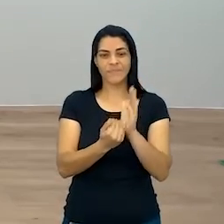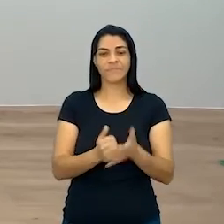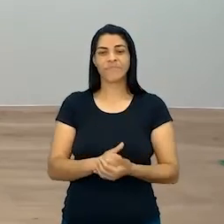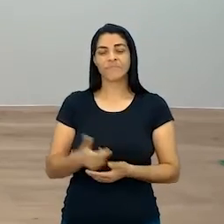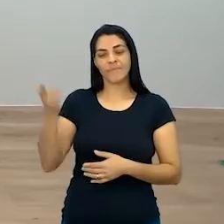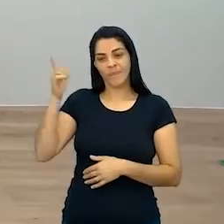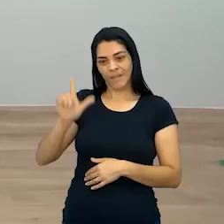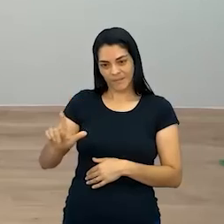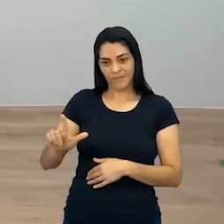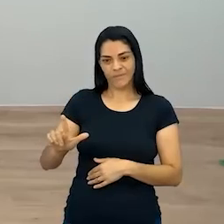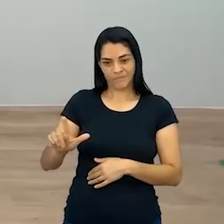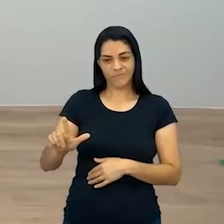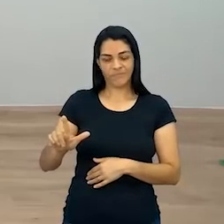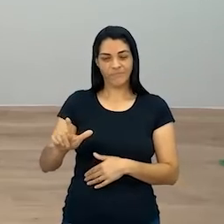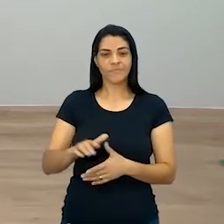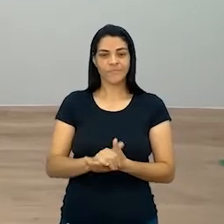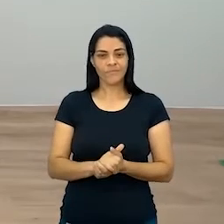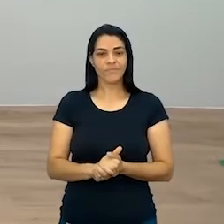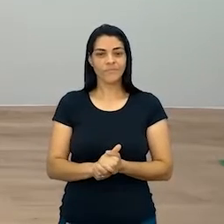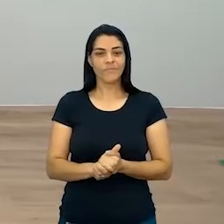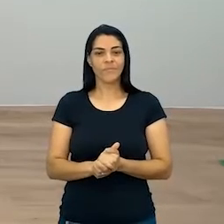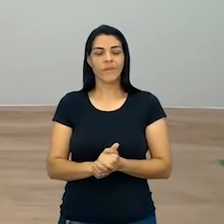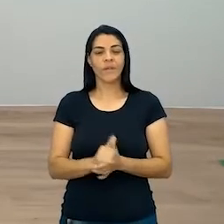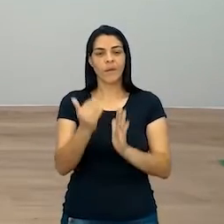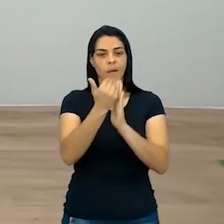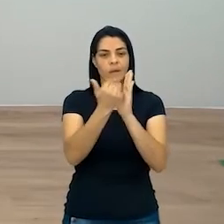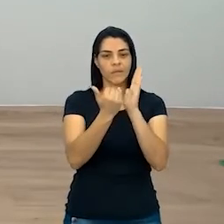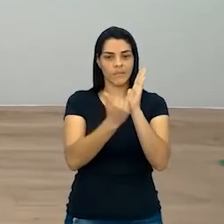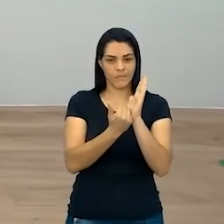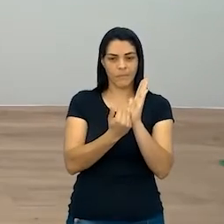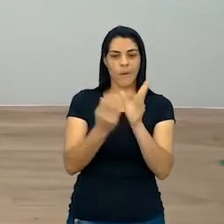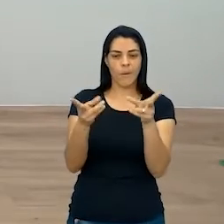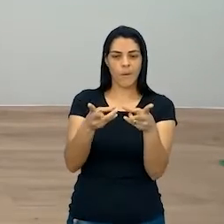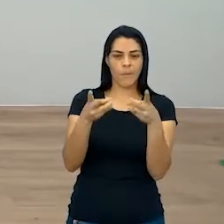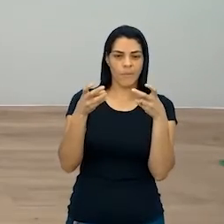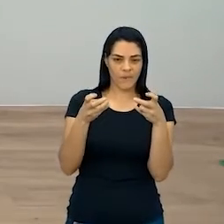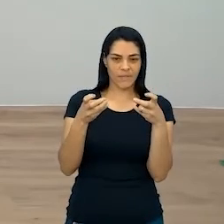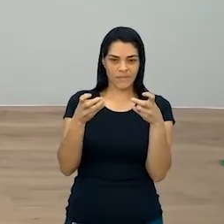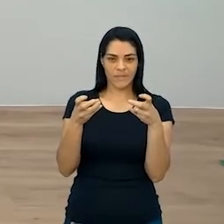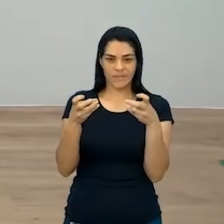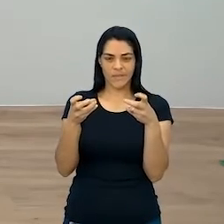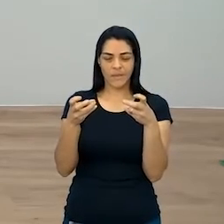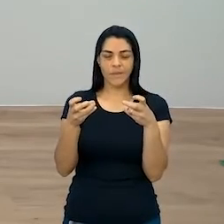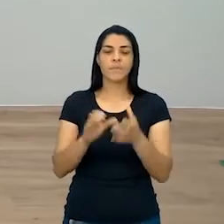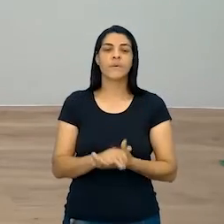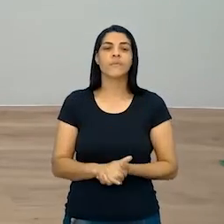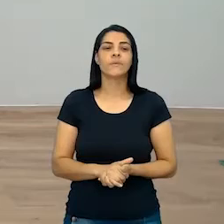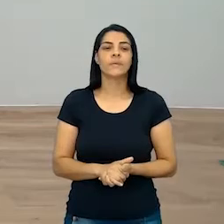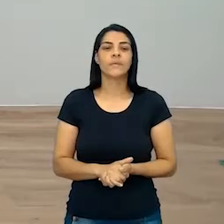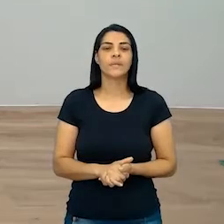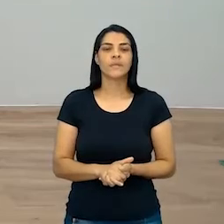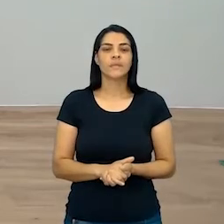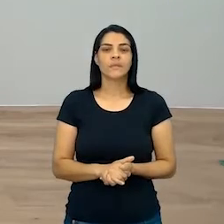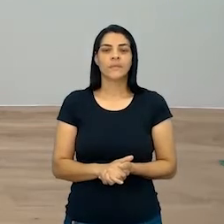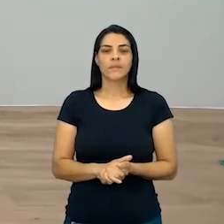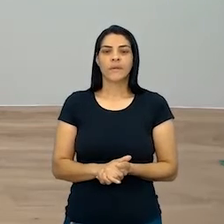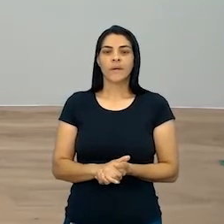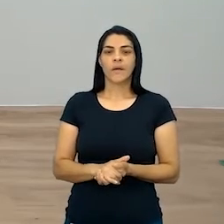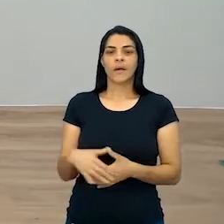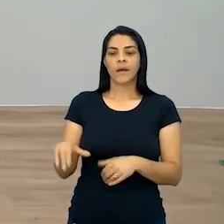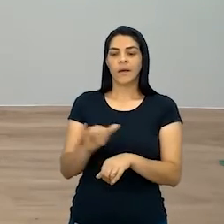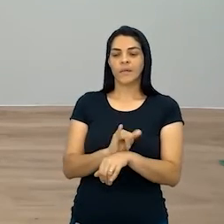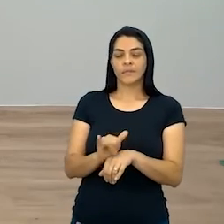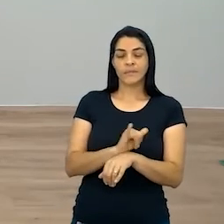Exatamente. Retomem as etapas, vejam dentro daquilo que vocês puderam trazer